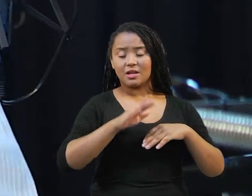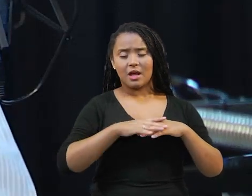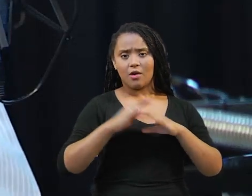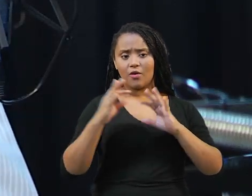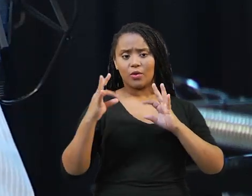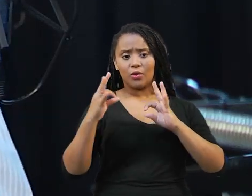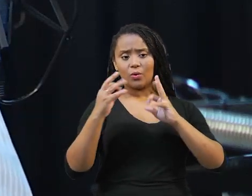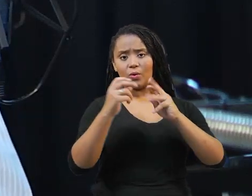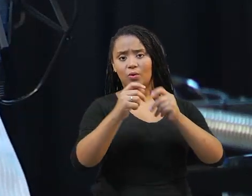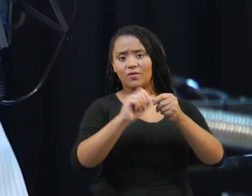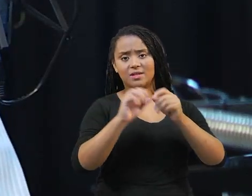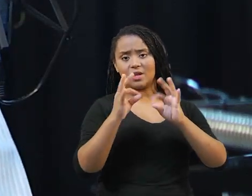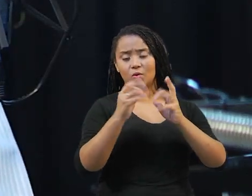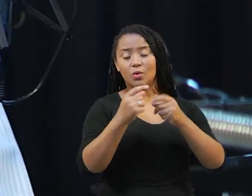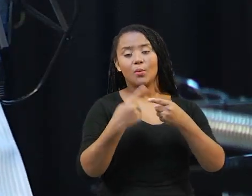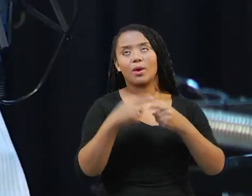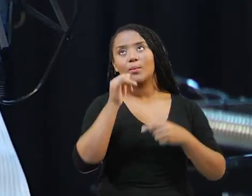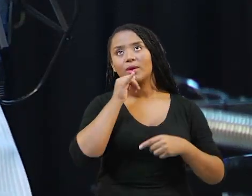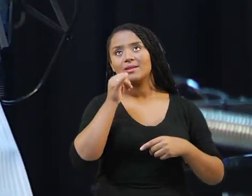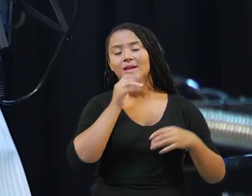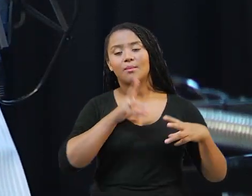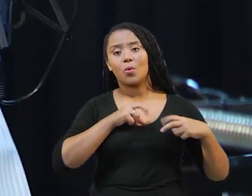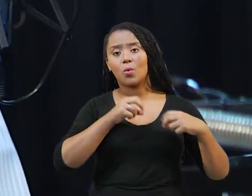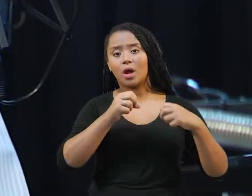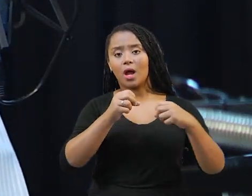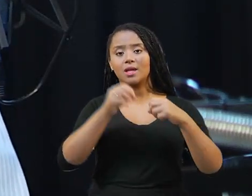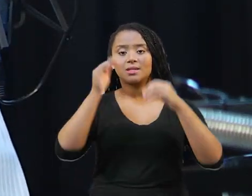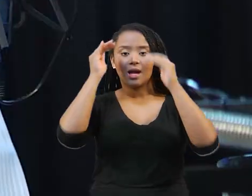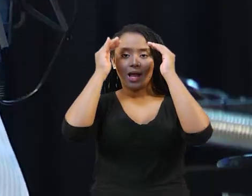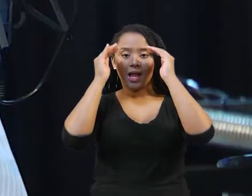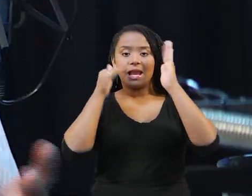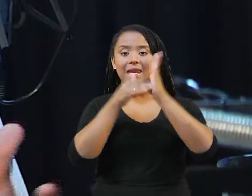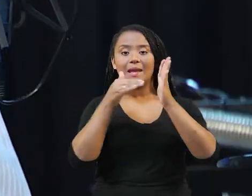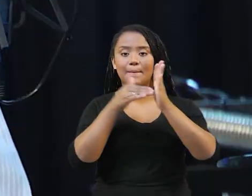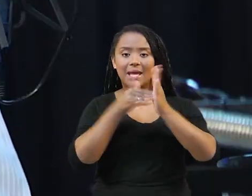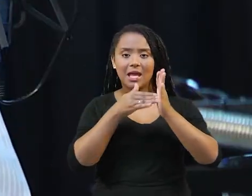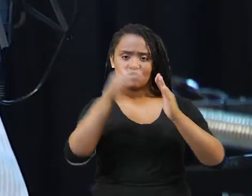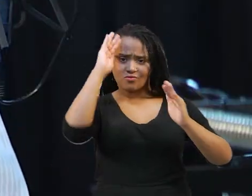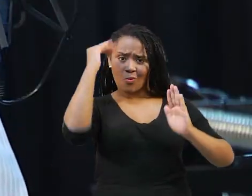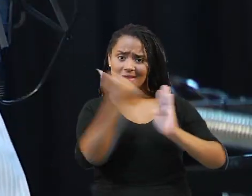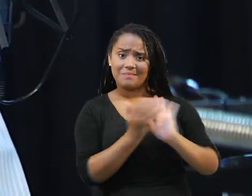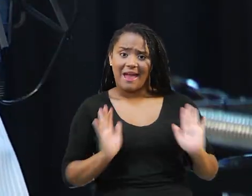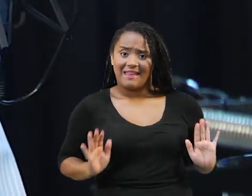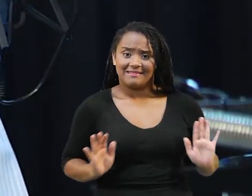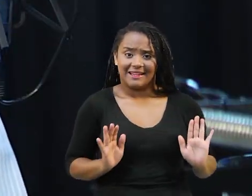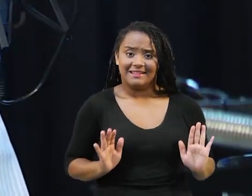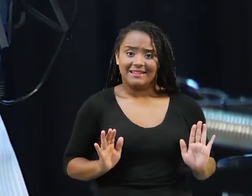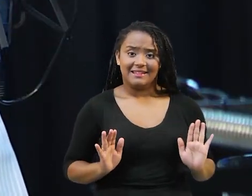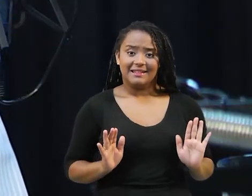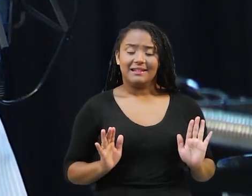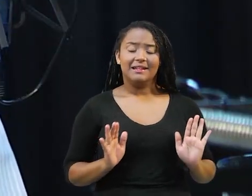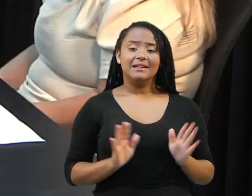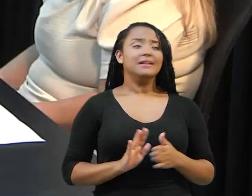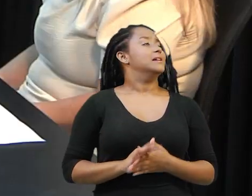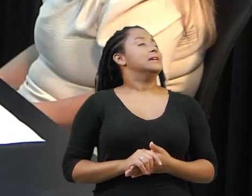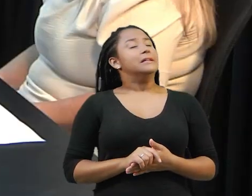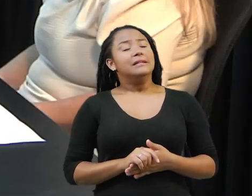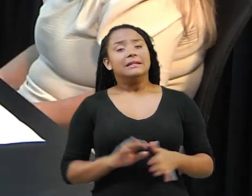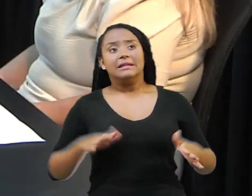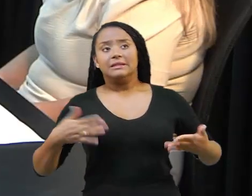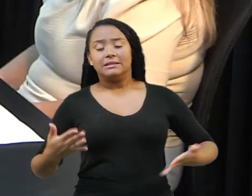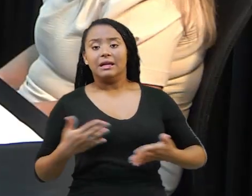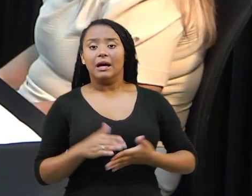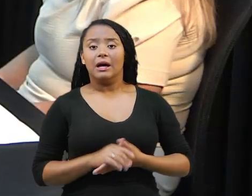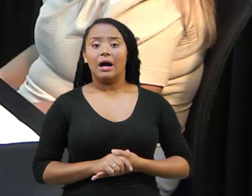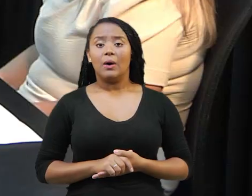também, porque o câncer não respeita limite, né? Então, quando a gente vai fazer uma cirurgia oncológica, a gente acaba operando vários setores do organismo.